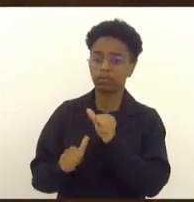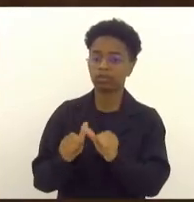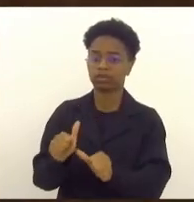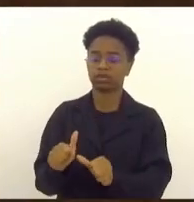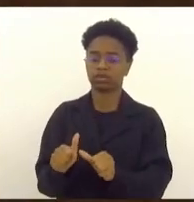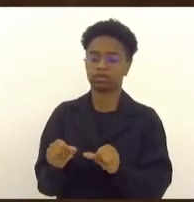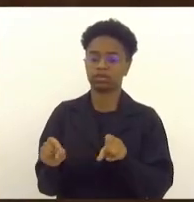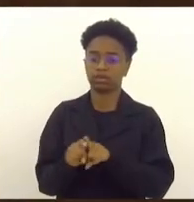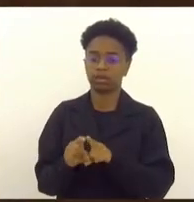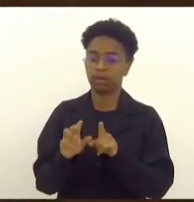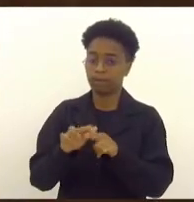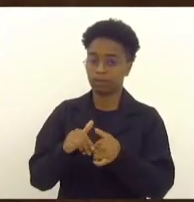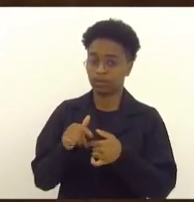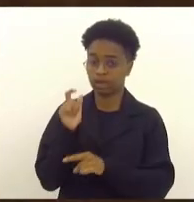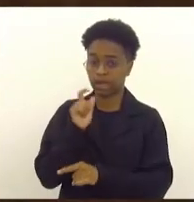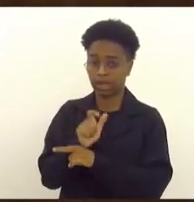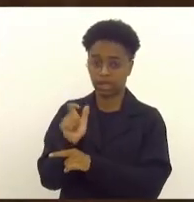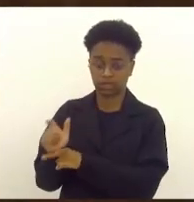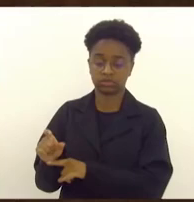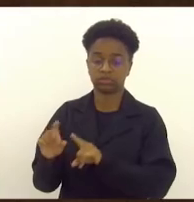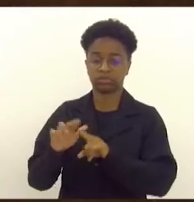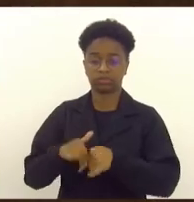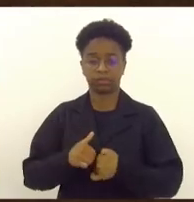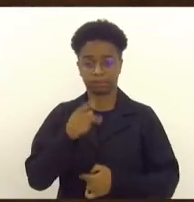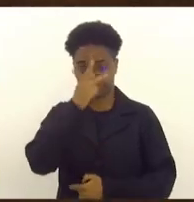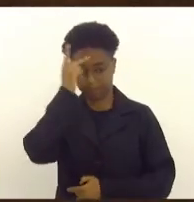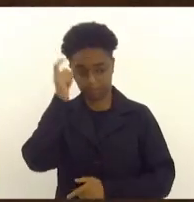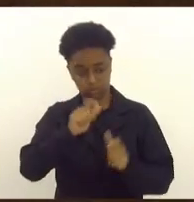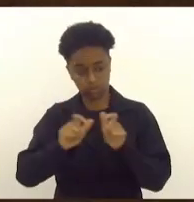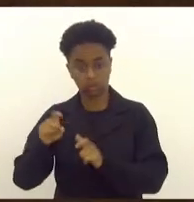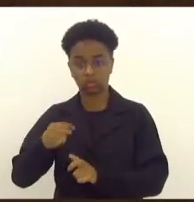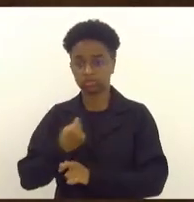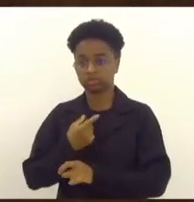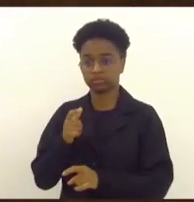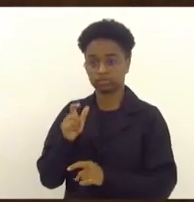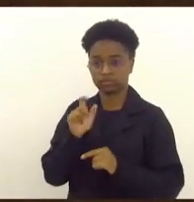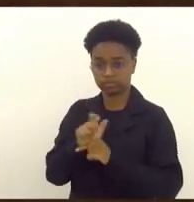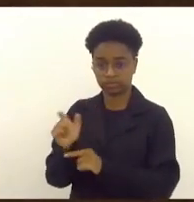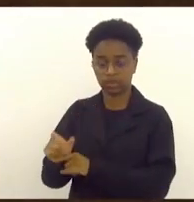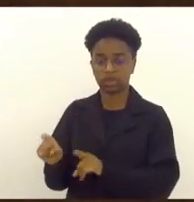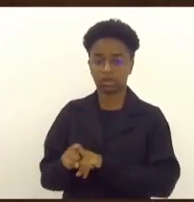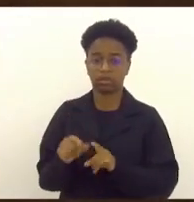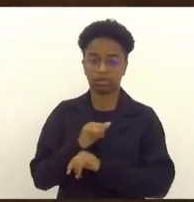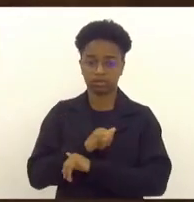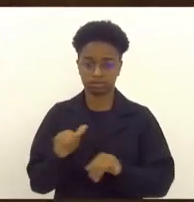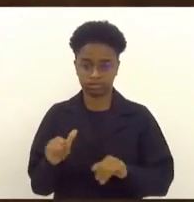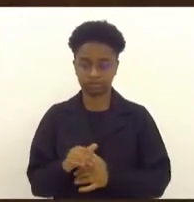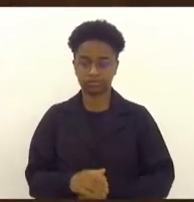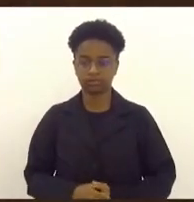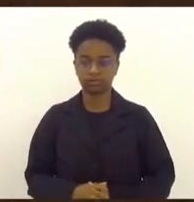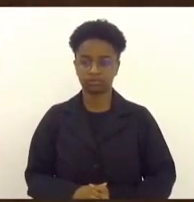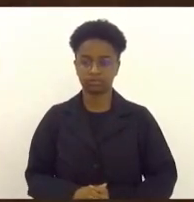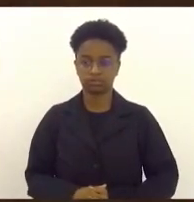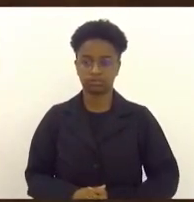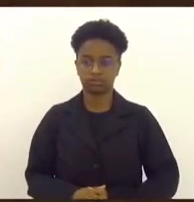e é por essa crítica por essas pessoas que a gente faz essa crítica e dizer mais uma coisa